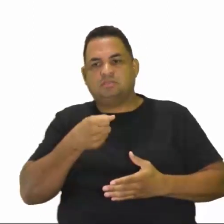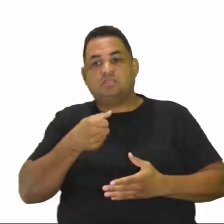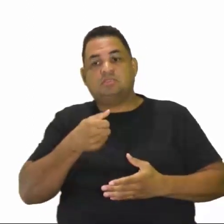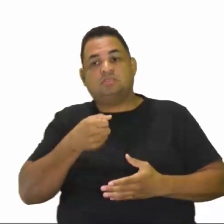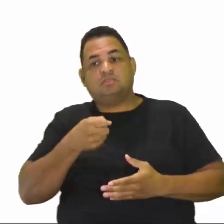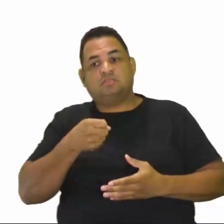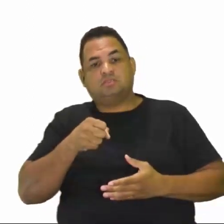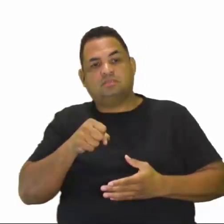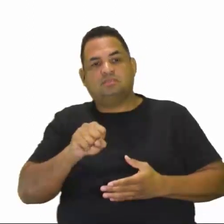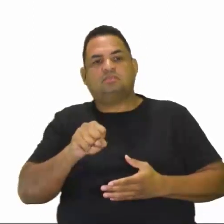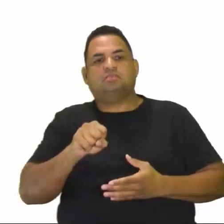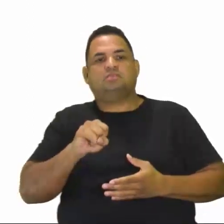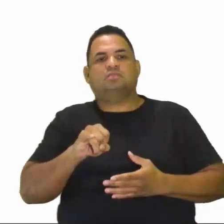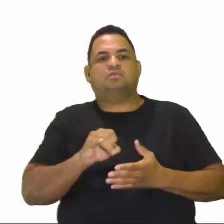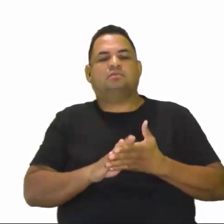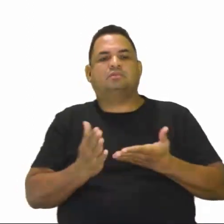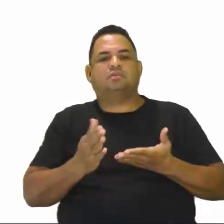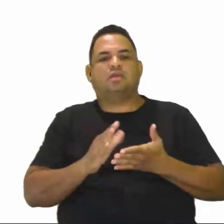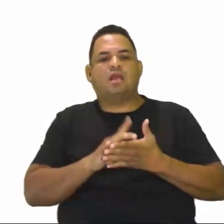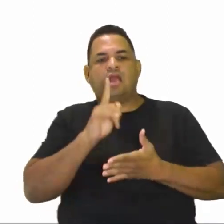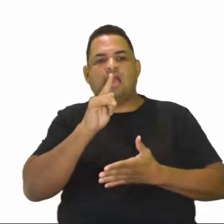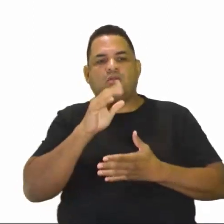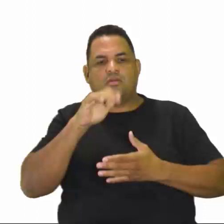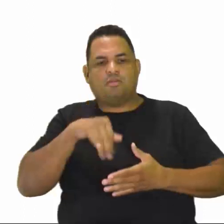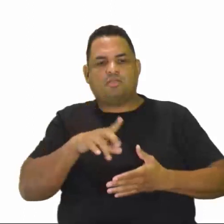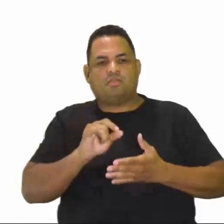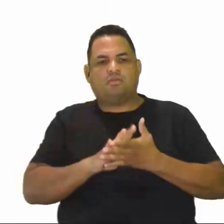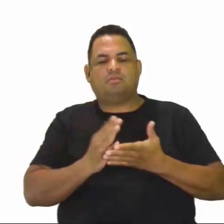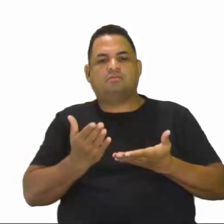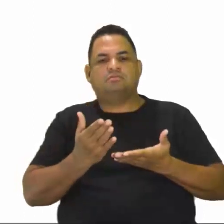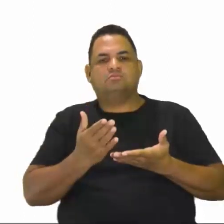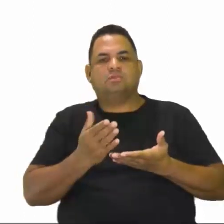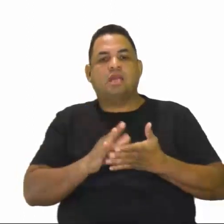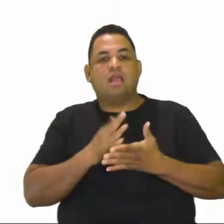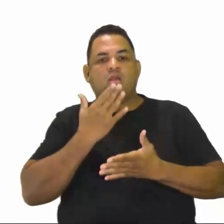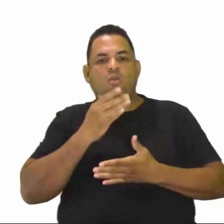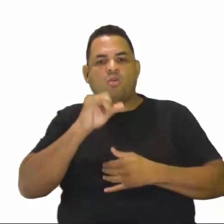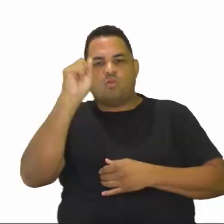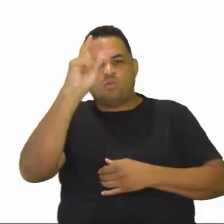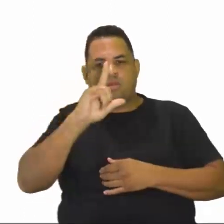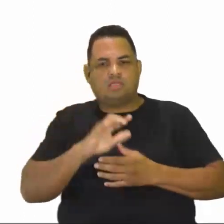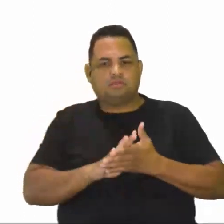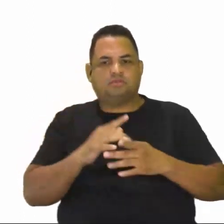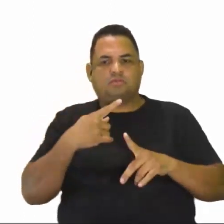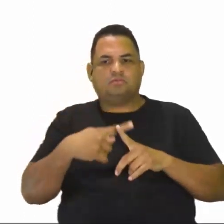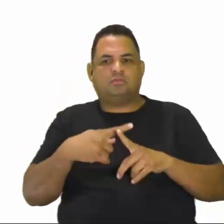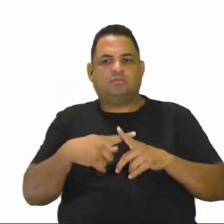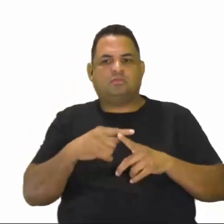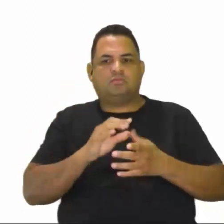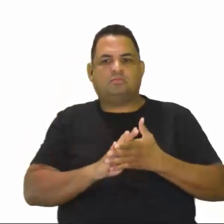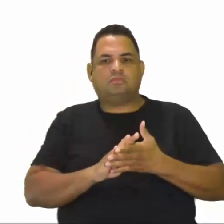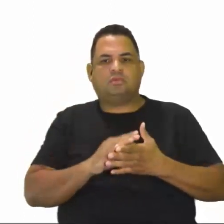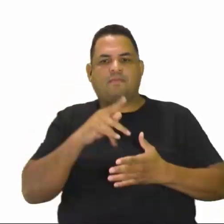água mineral, esse indicador ia ficar como? Azul, porque aí o pH seria acima de